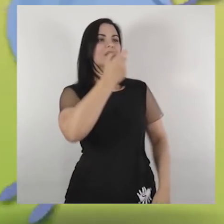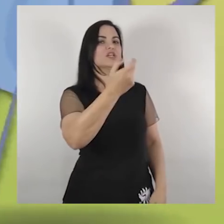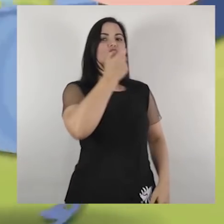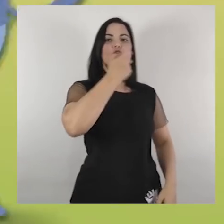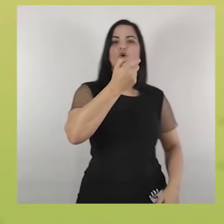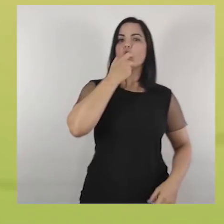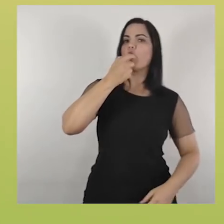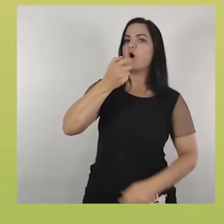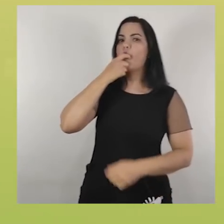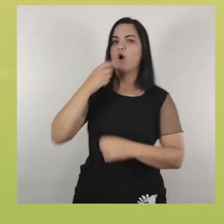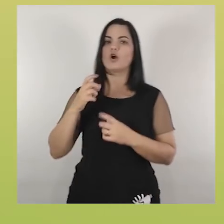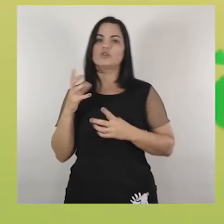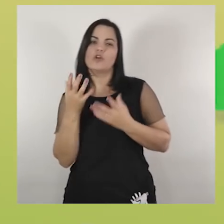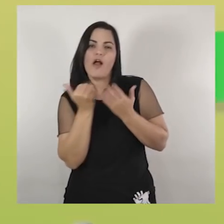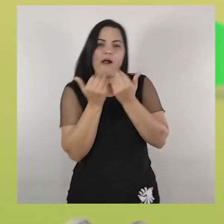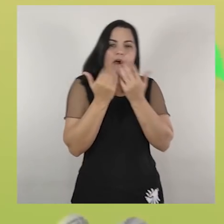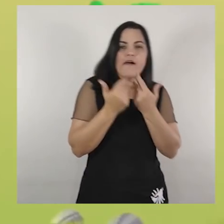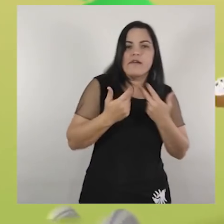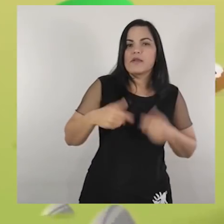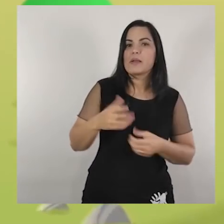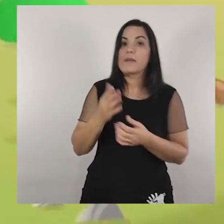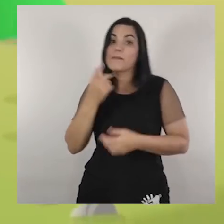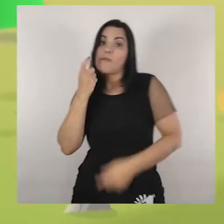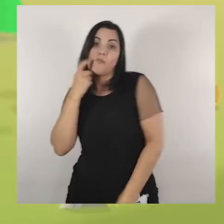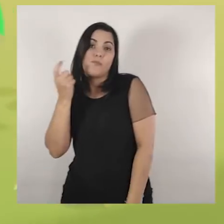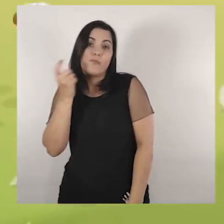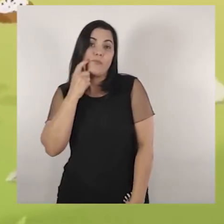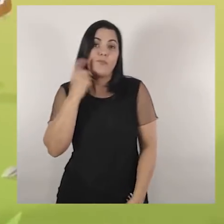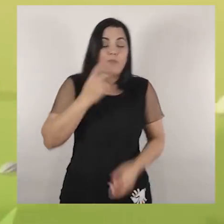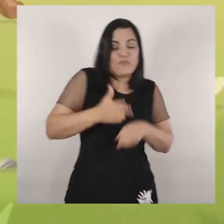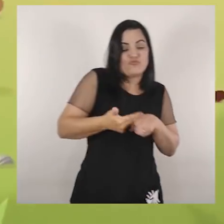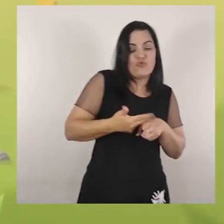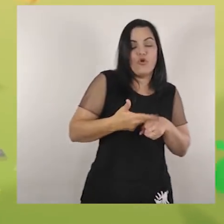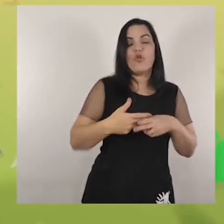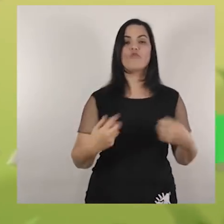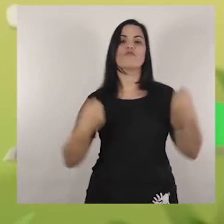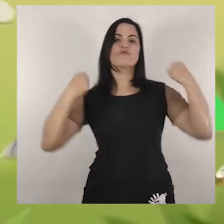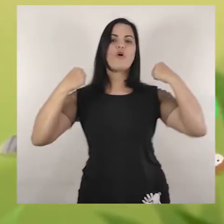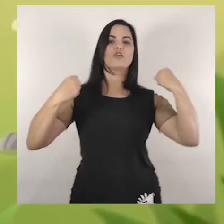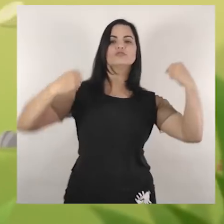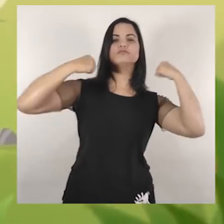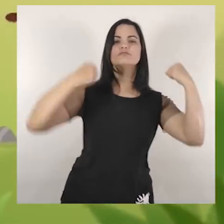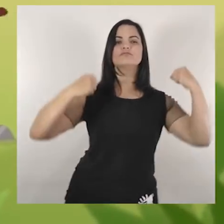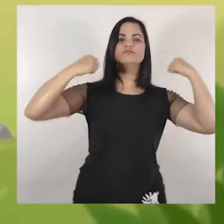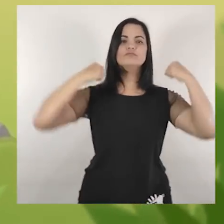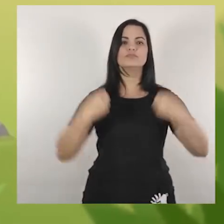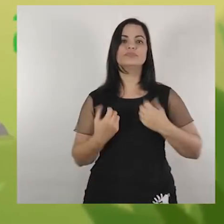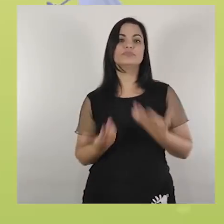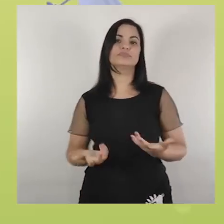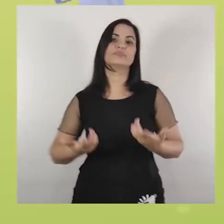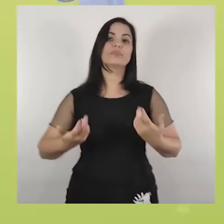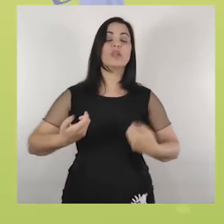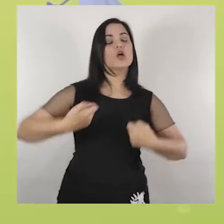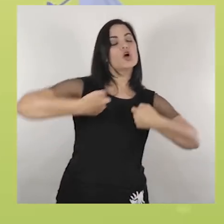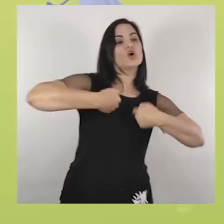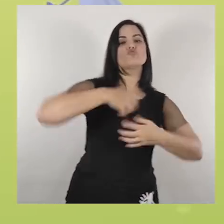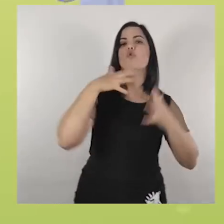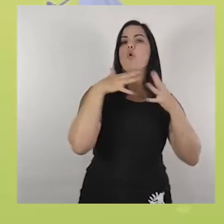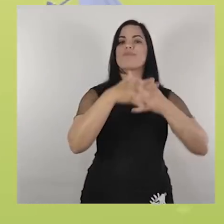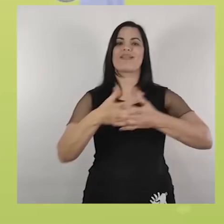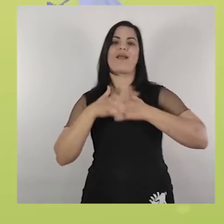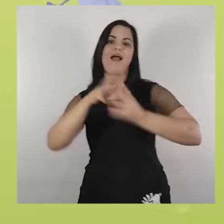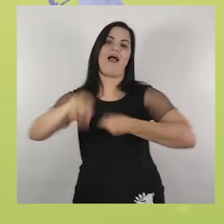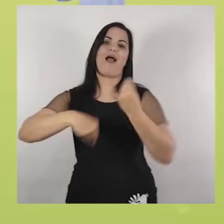Biscoito, crocante, bala, bolo, chocolatinho, pra ficar bem fortinho. Não